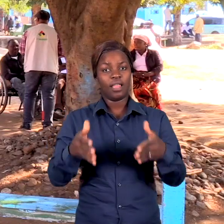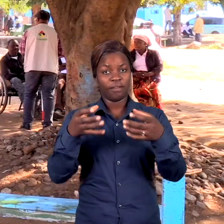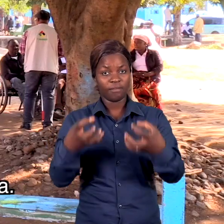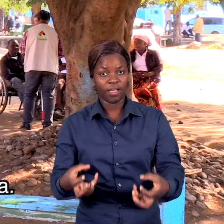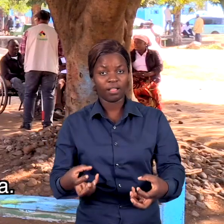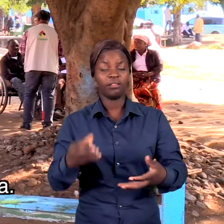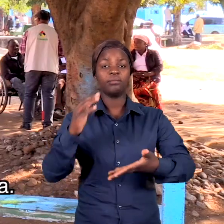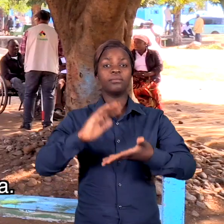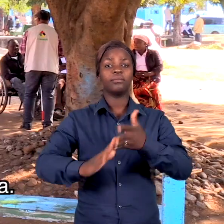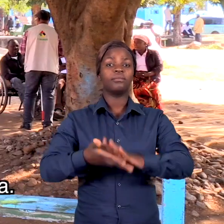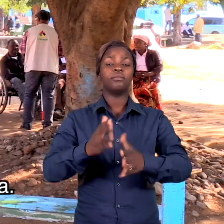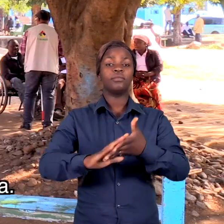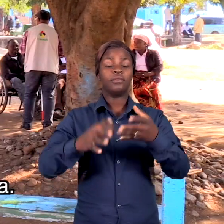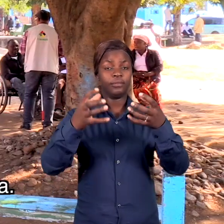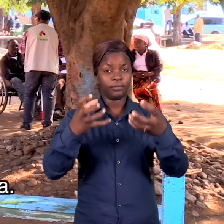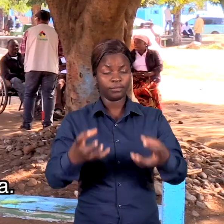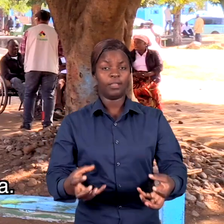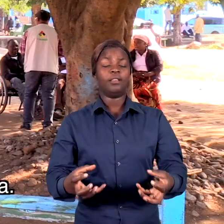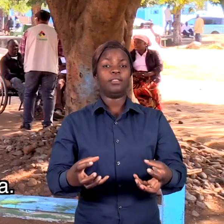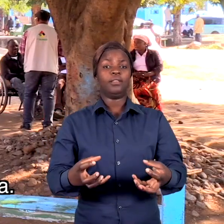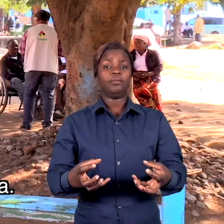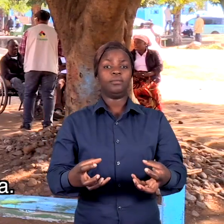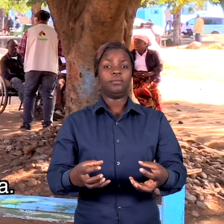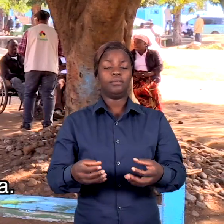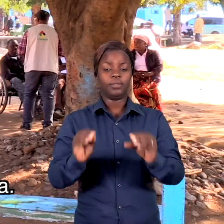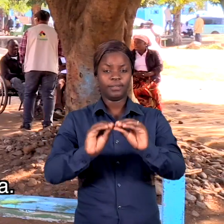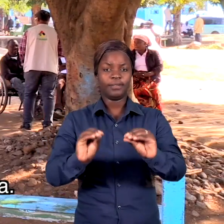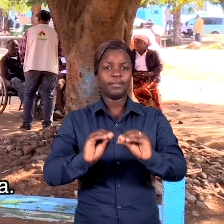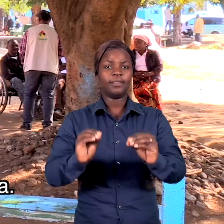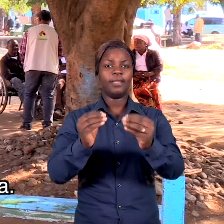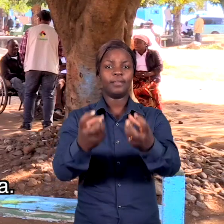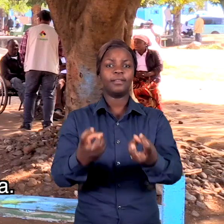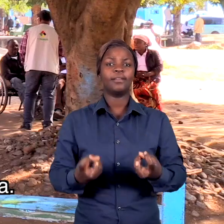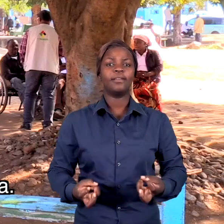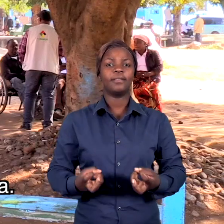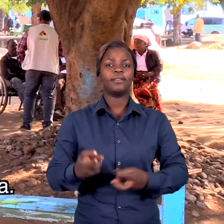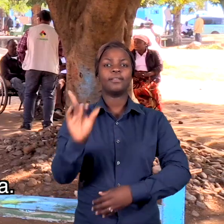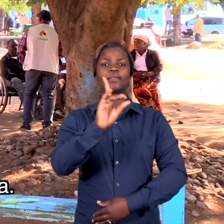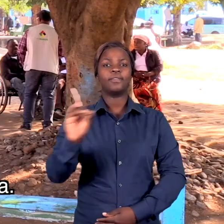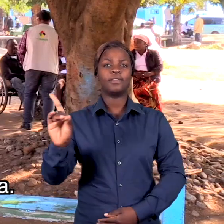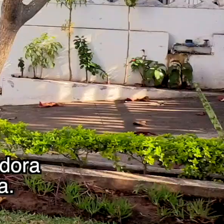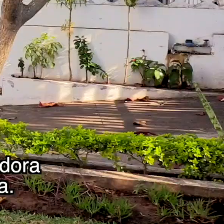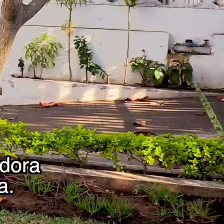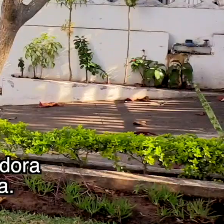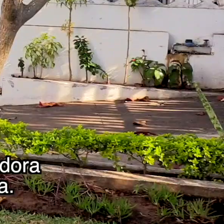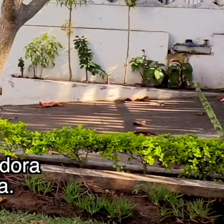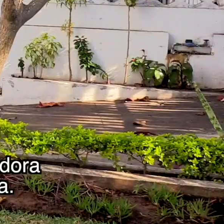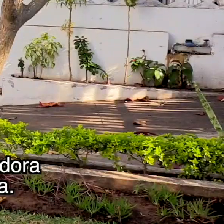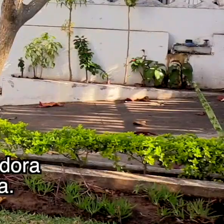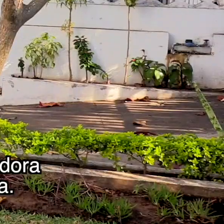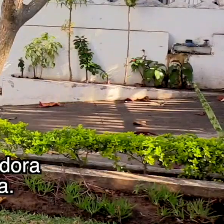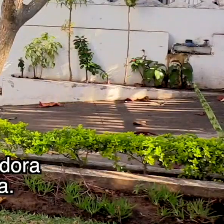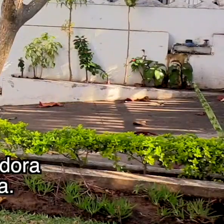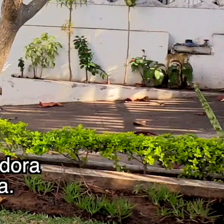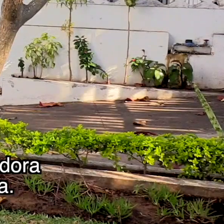temos professores que é para pessoas dar ensino para pessoas com deficiência, crianças que têm deficiência. Dona Teresa